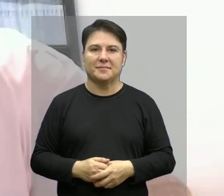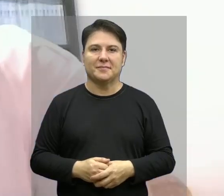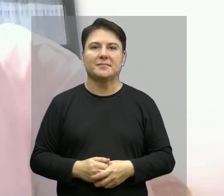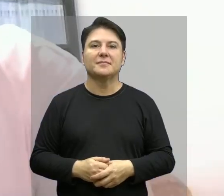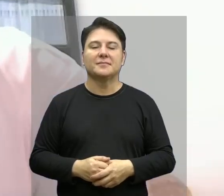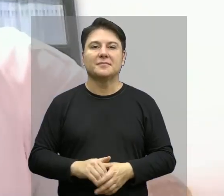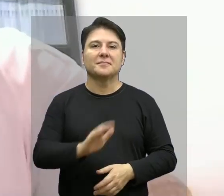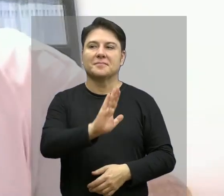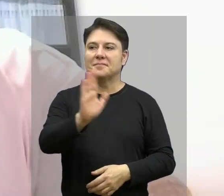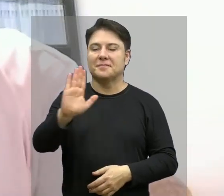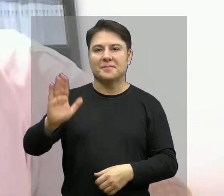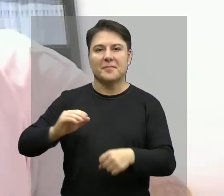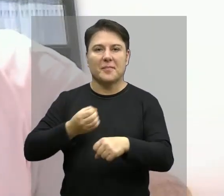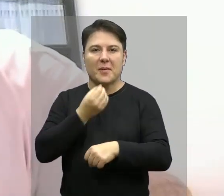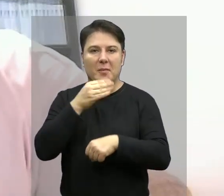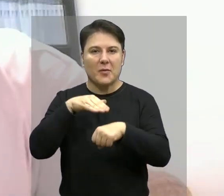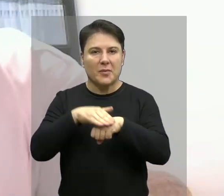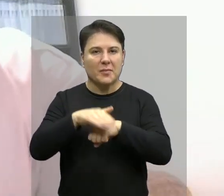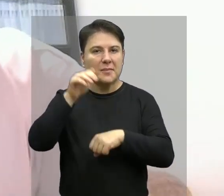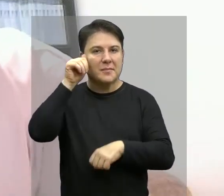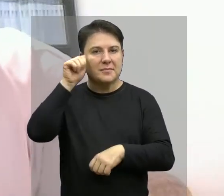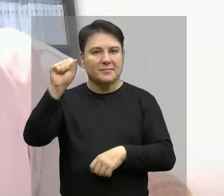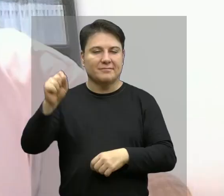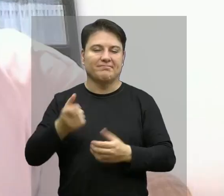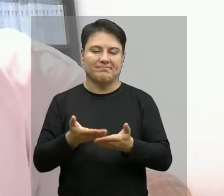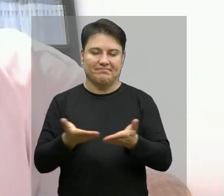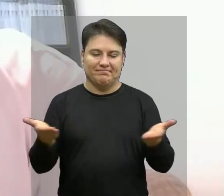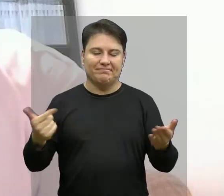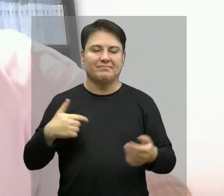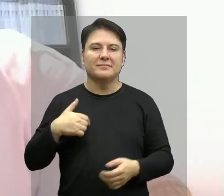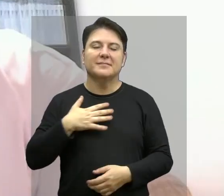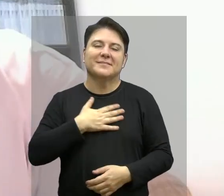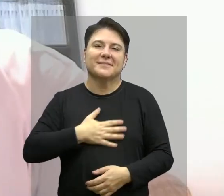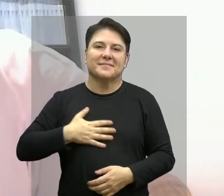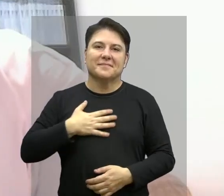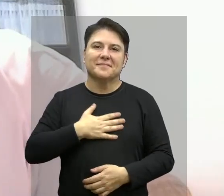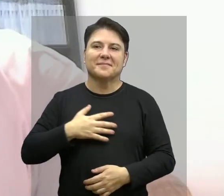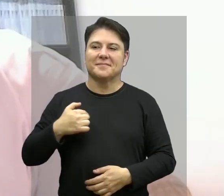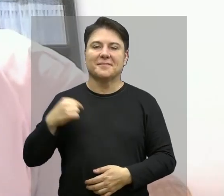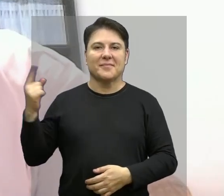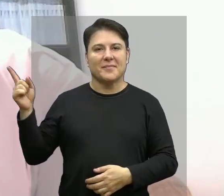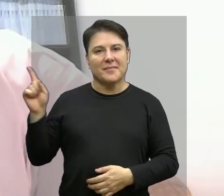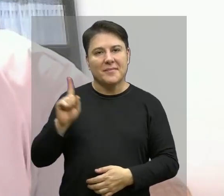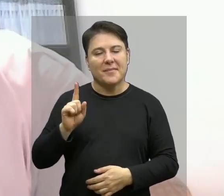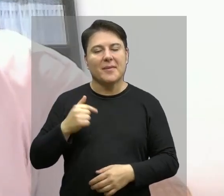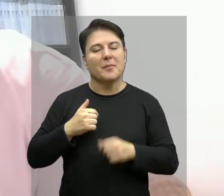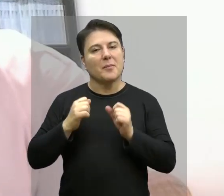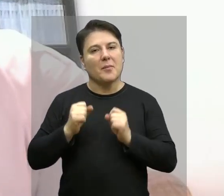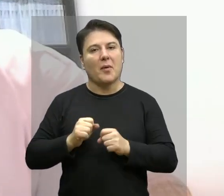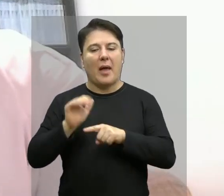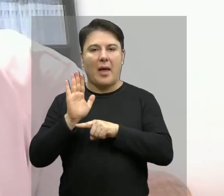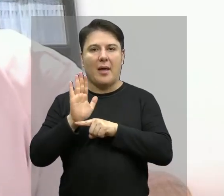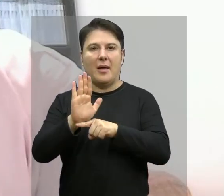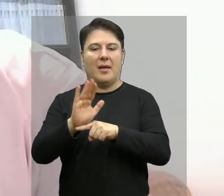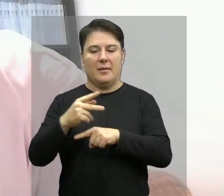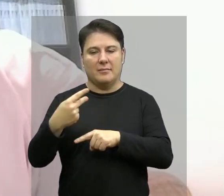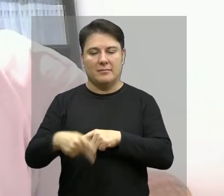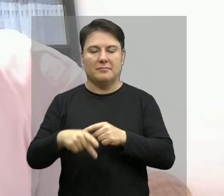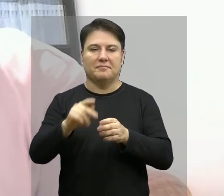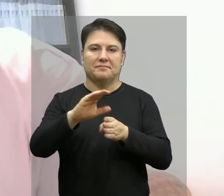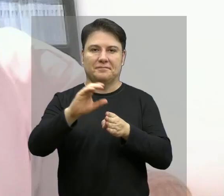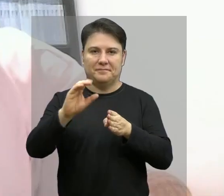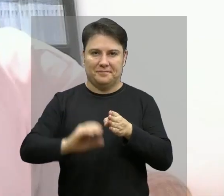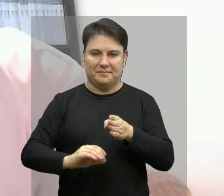Boa noite, Alcindo, boa noite a todos. É um prazer poder contribuir com a distinta